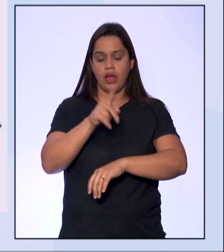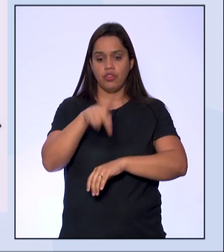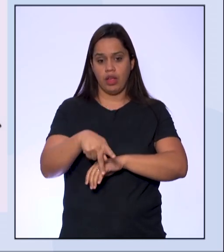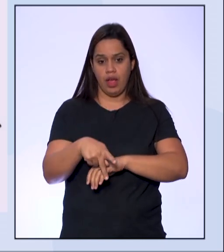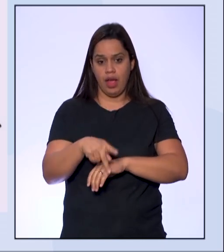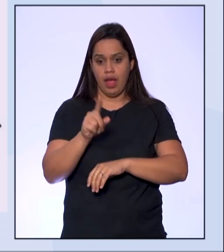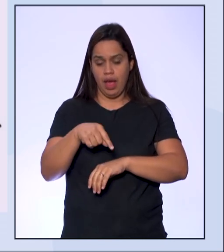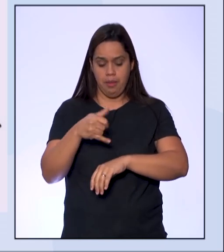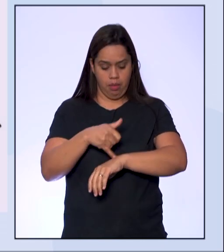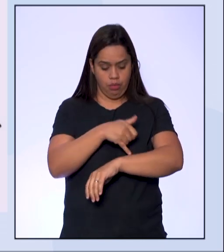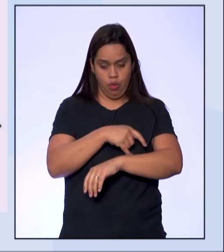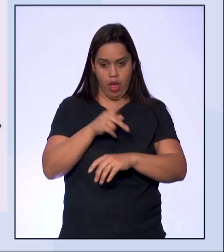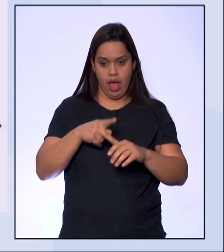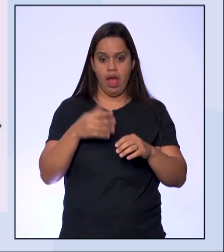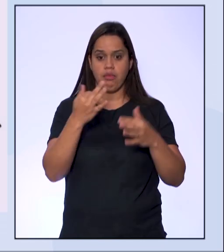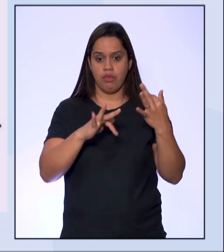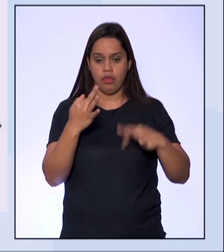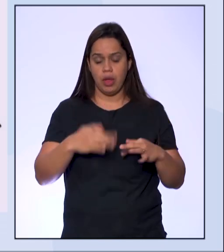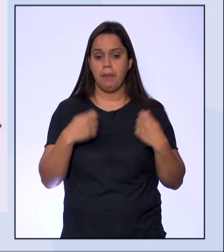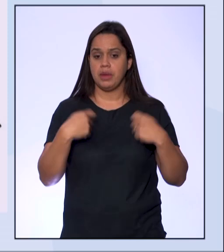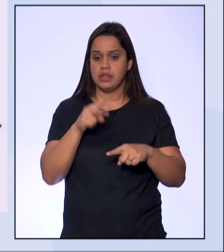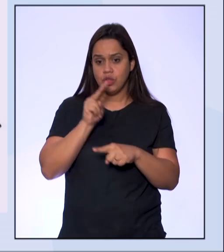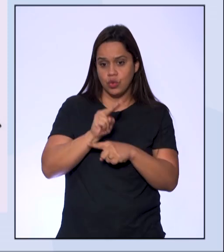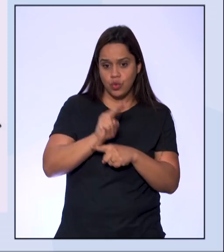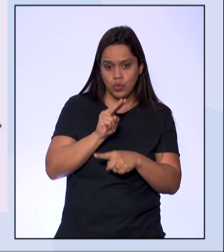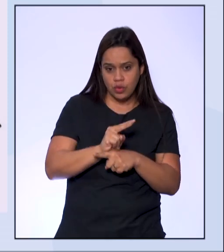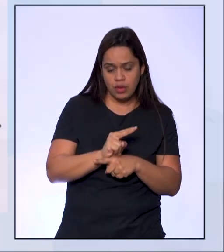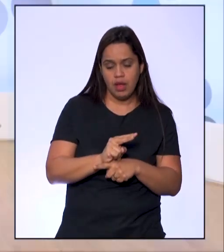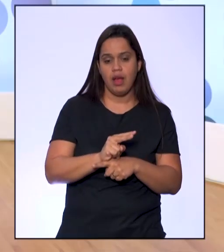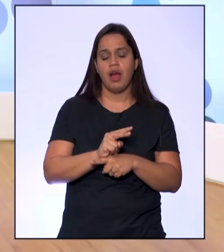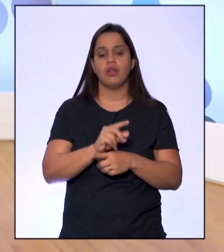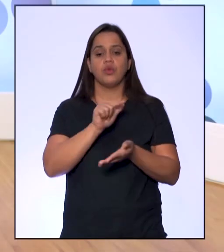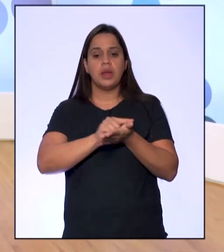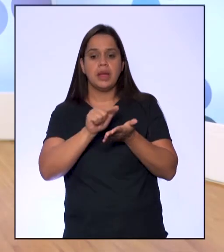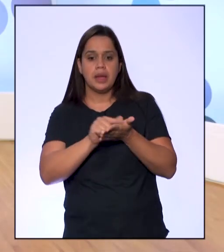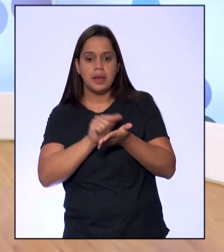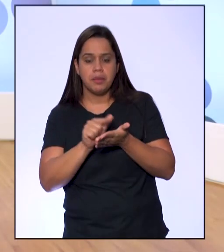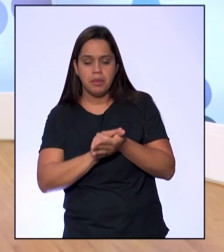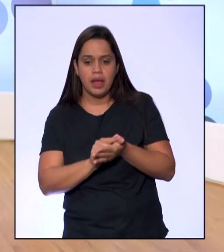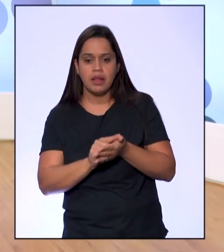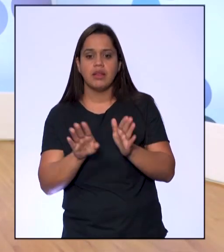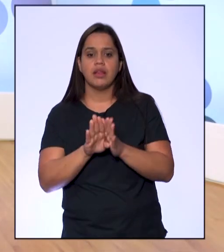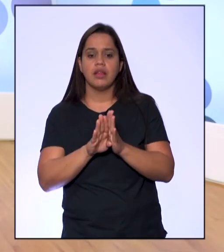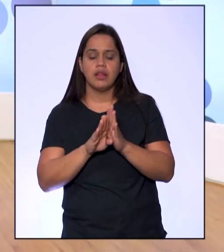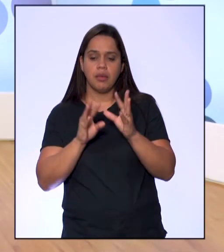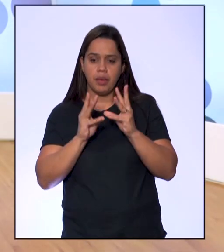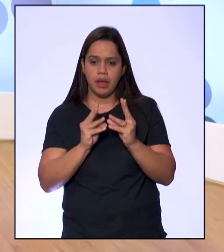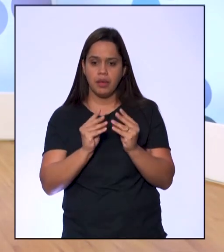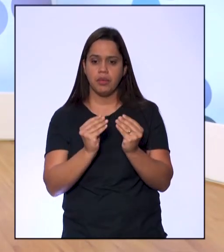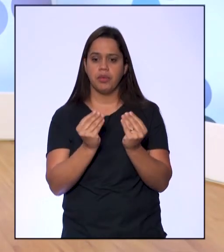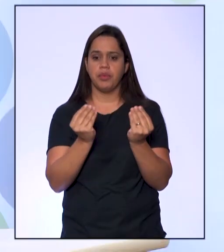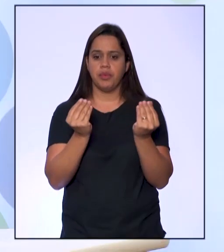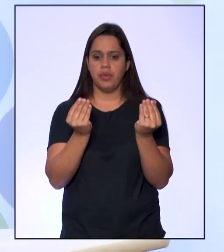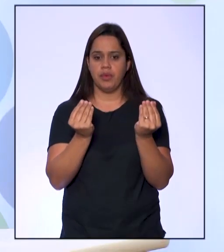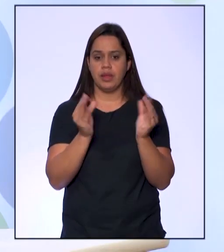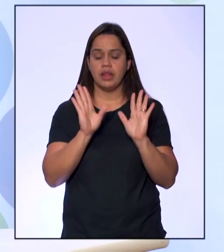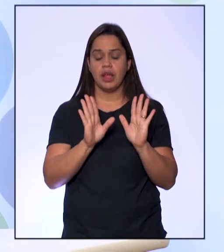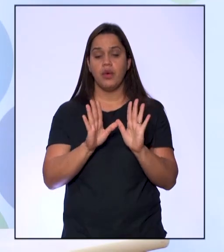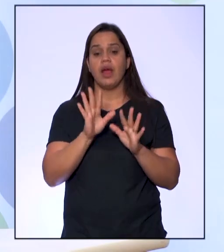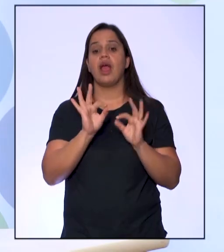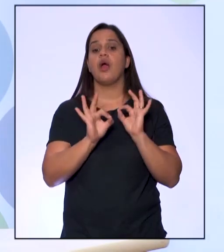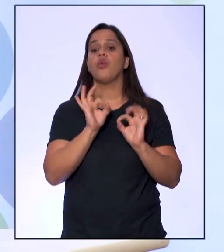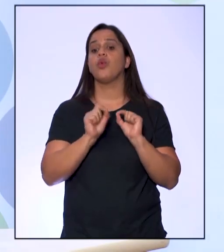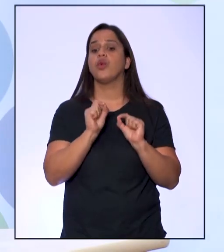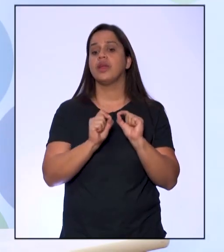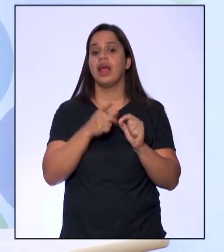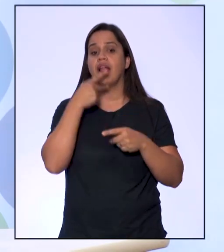de higienização e Então- cicatrização, gente. Então, ela chama atenção exatamente para os cuidados da tatuagem. E